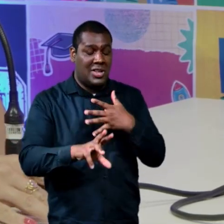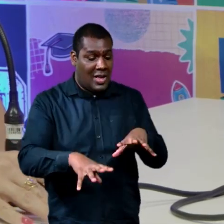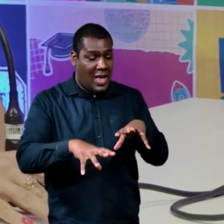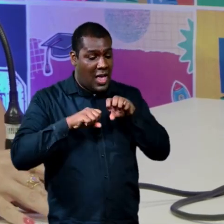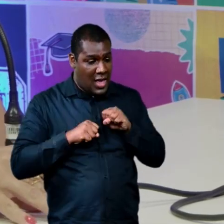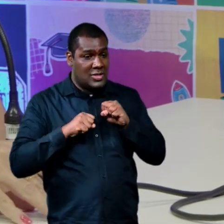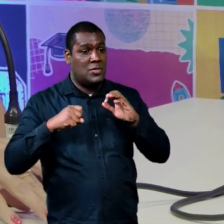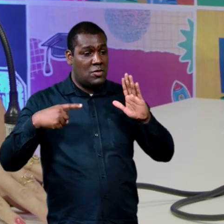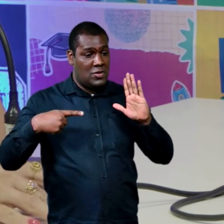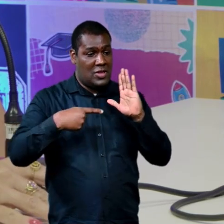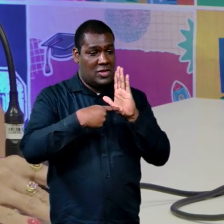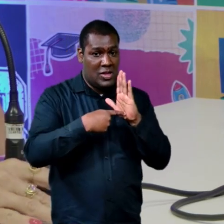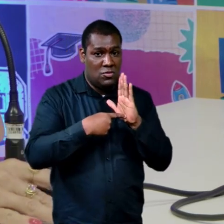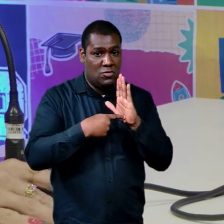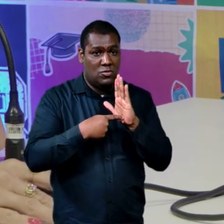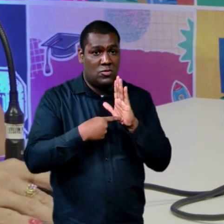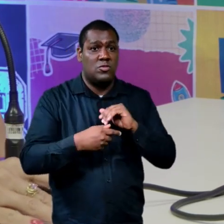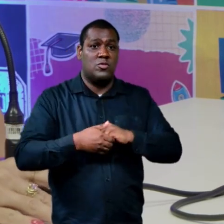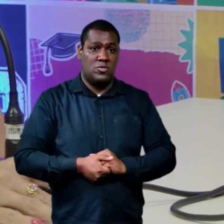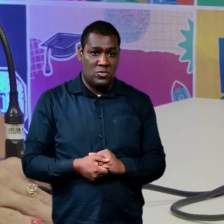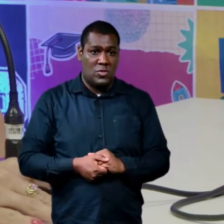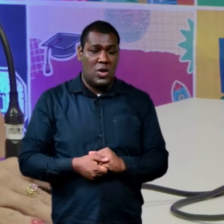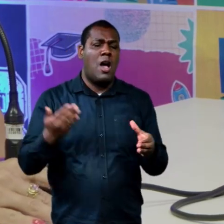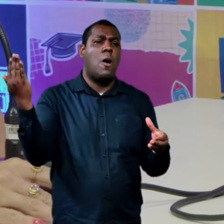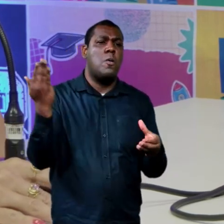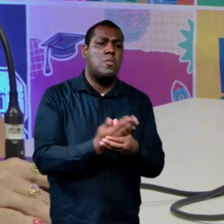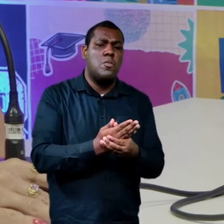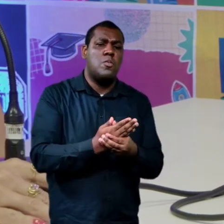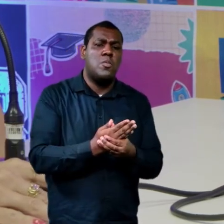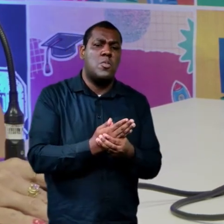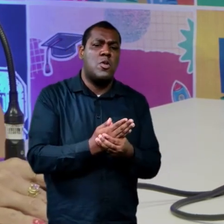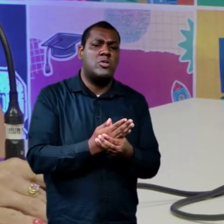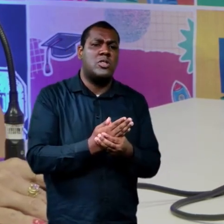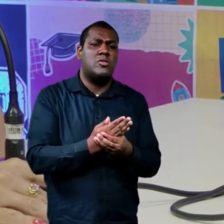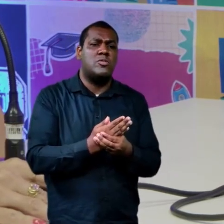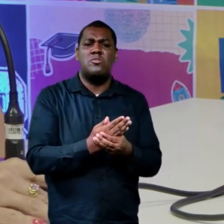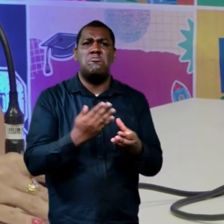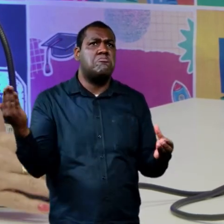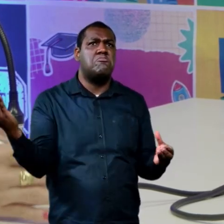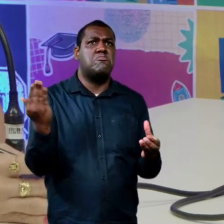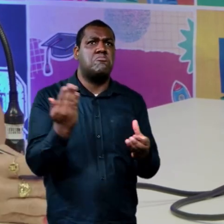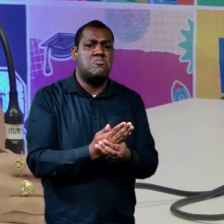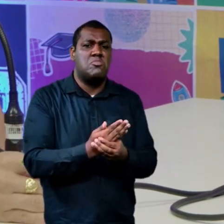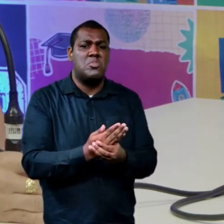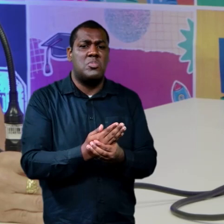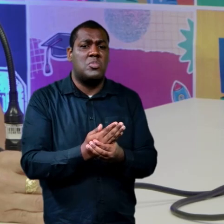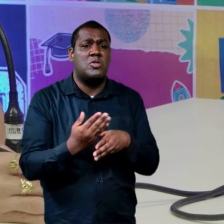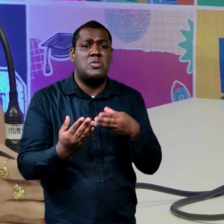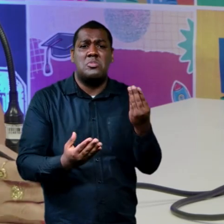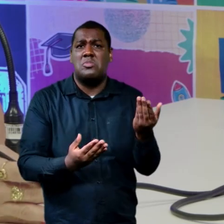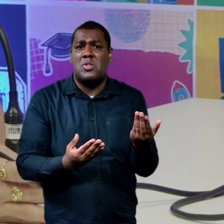mínimos, o processo é instruído, encaminhado às unidades, as unidades confirmam